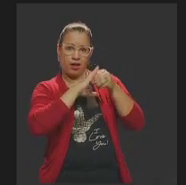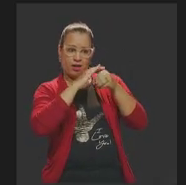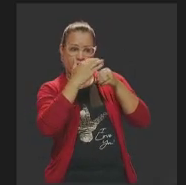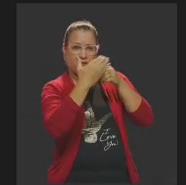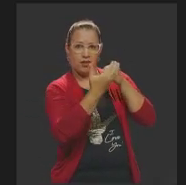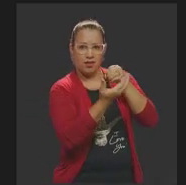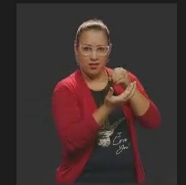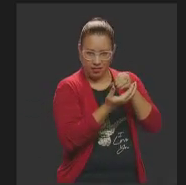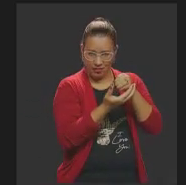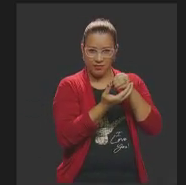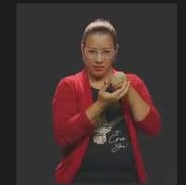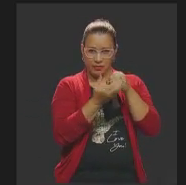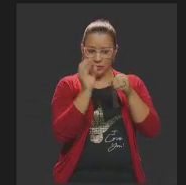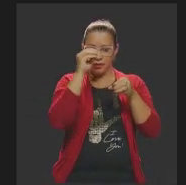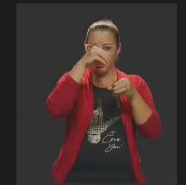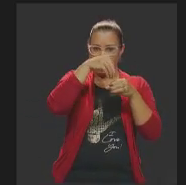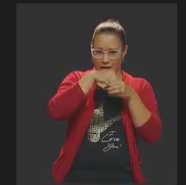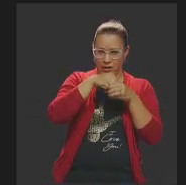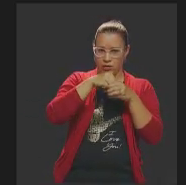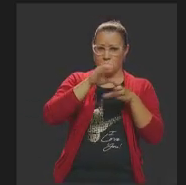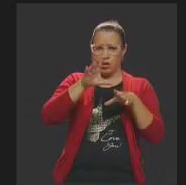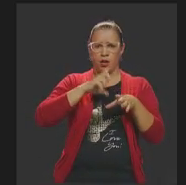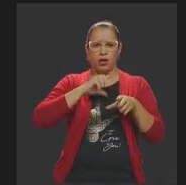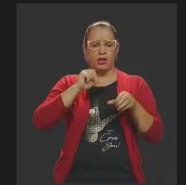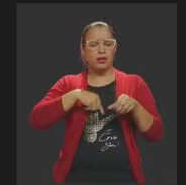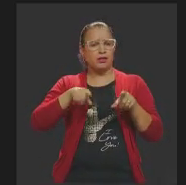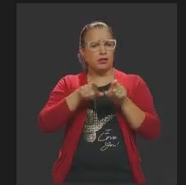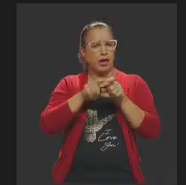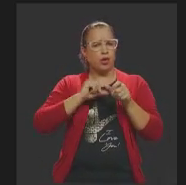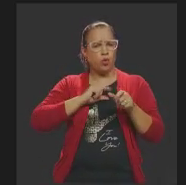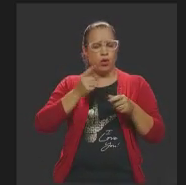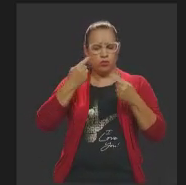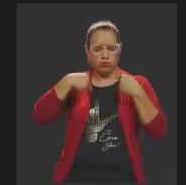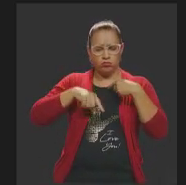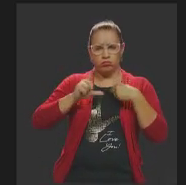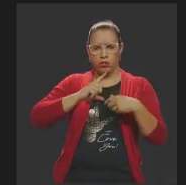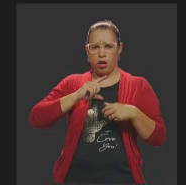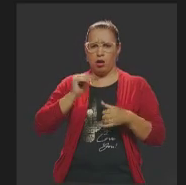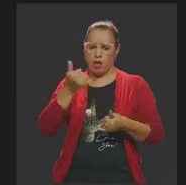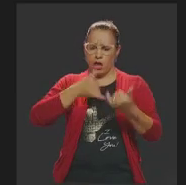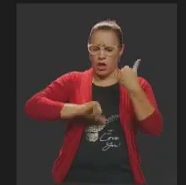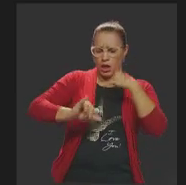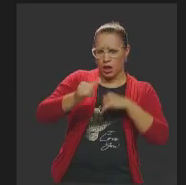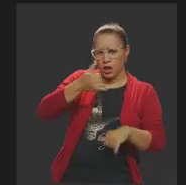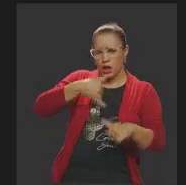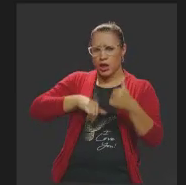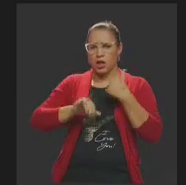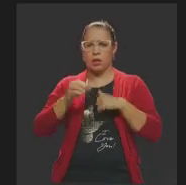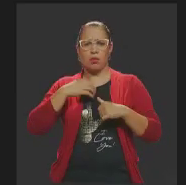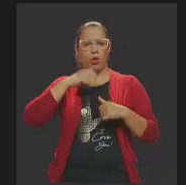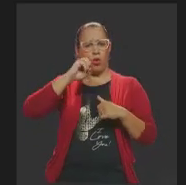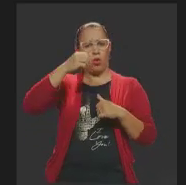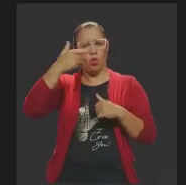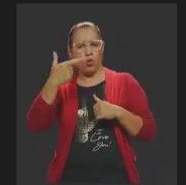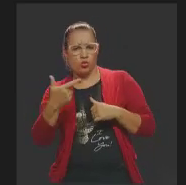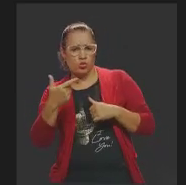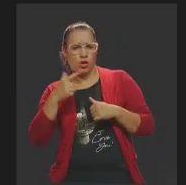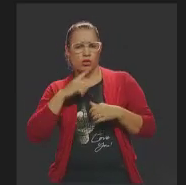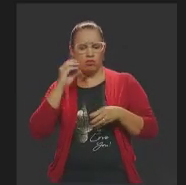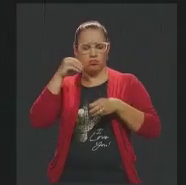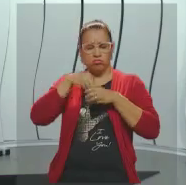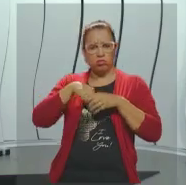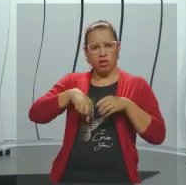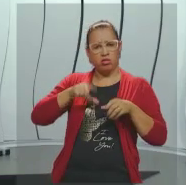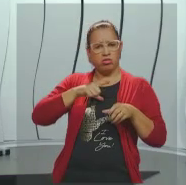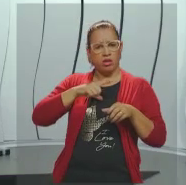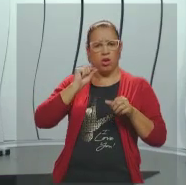de forma química, ou seja, existe uma atração química do oxigênio com alguns compostos que existem